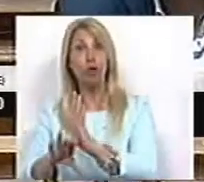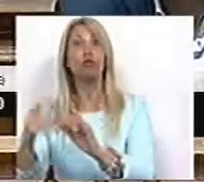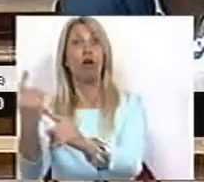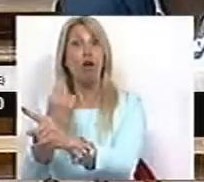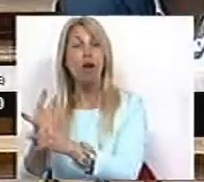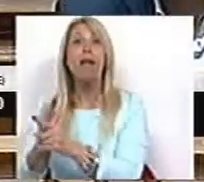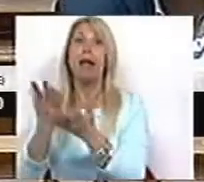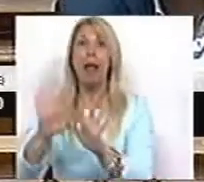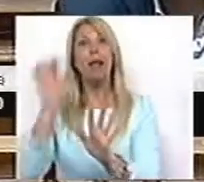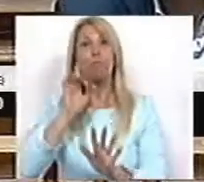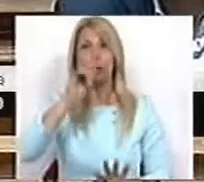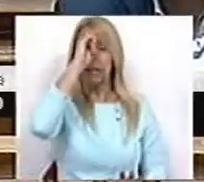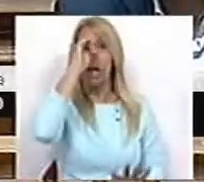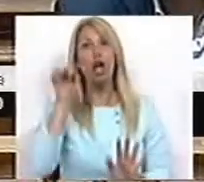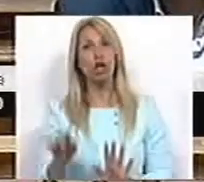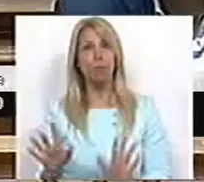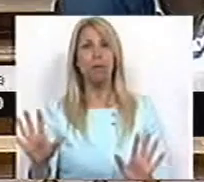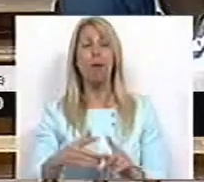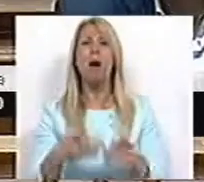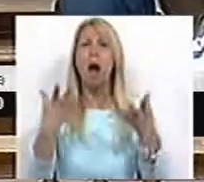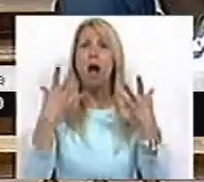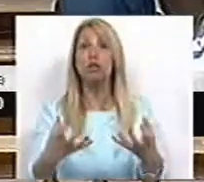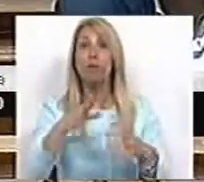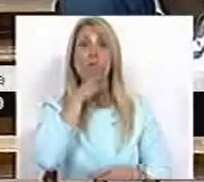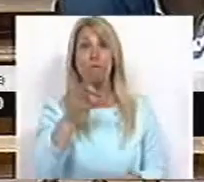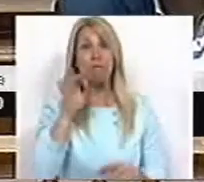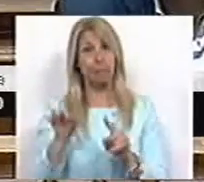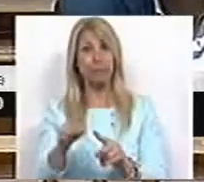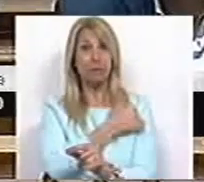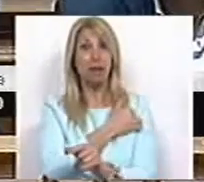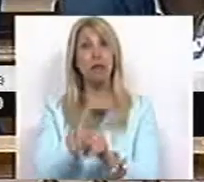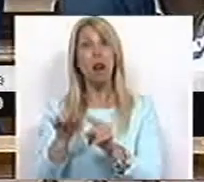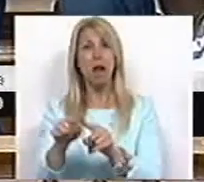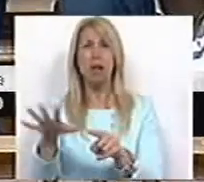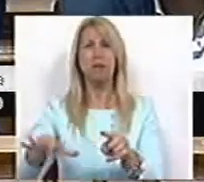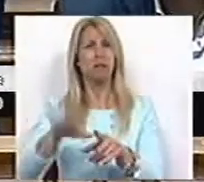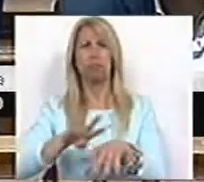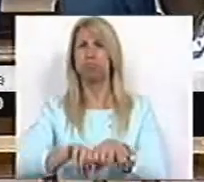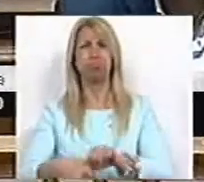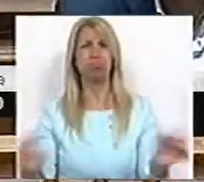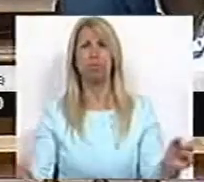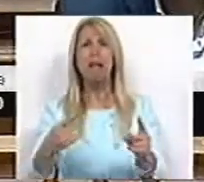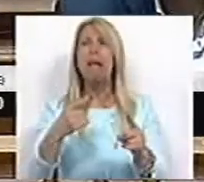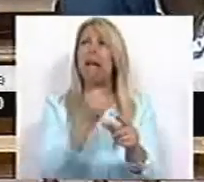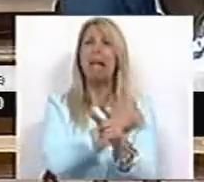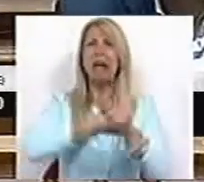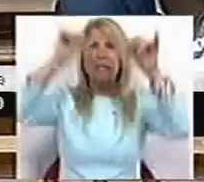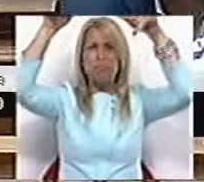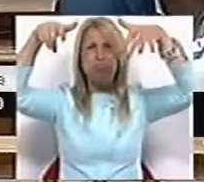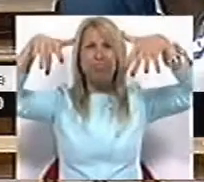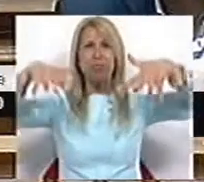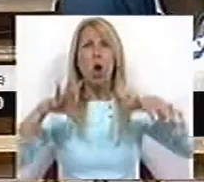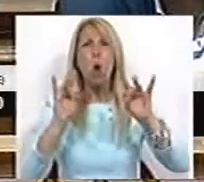respeitar. Mas há nas ilhas muitas famílias a viverem em condições degradantes, com umidade, sem casa de banho,